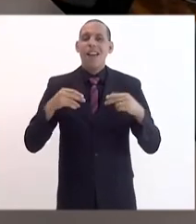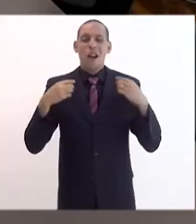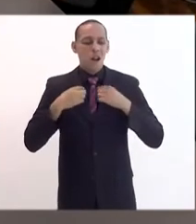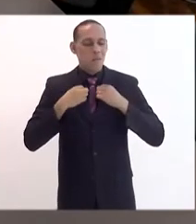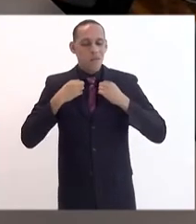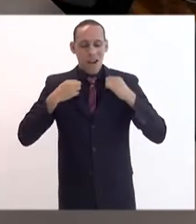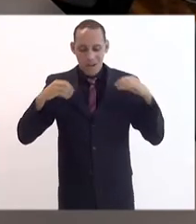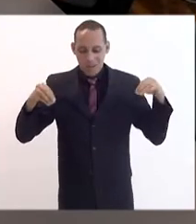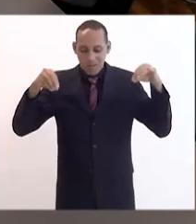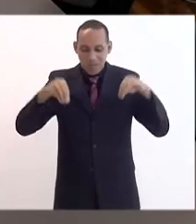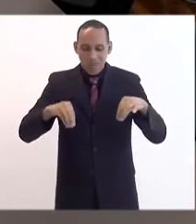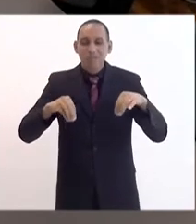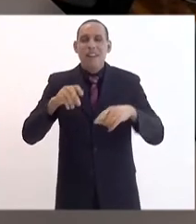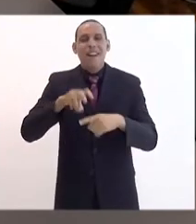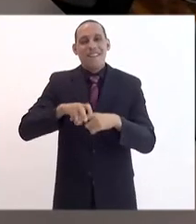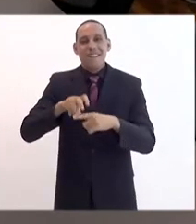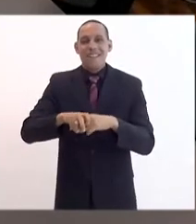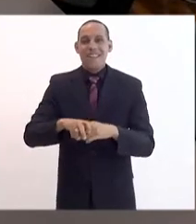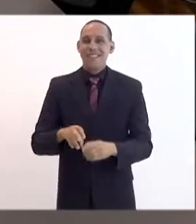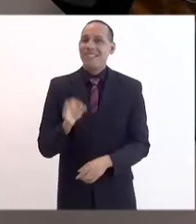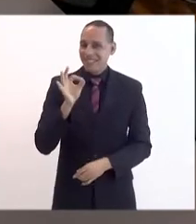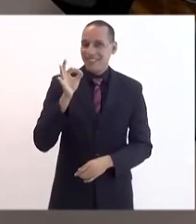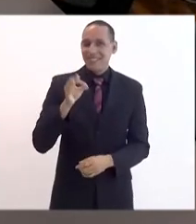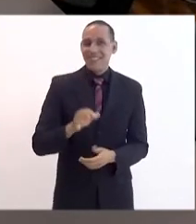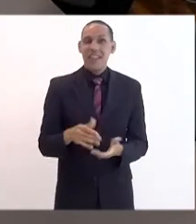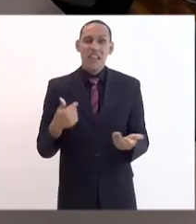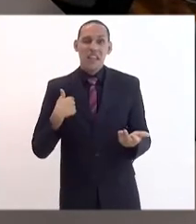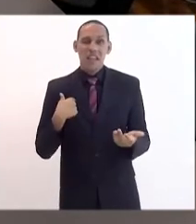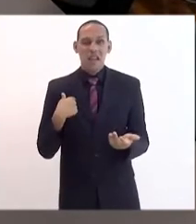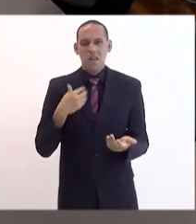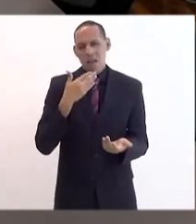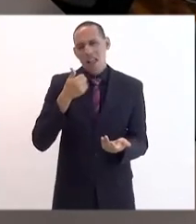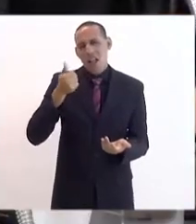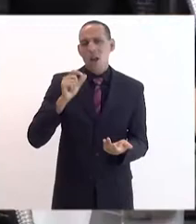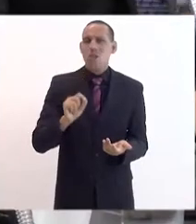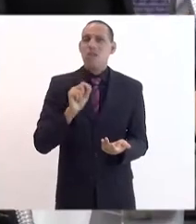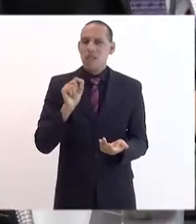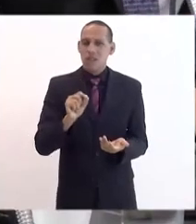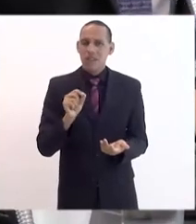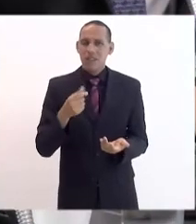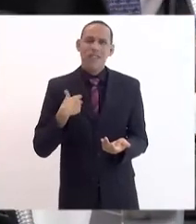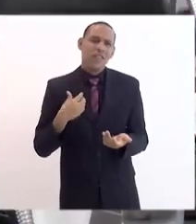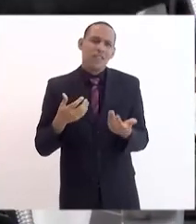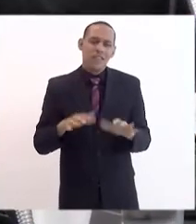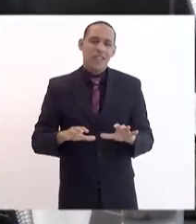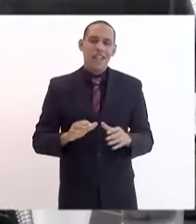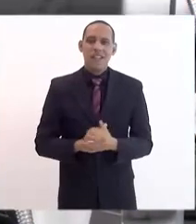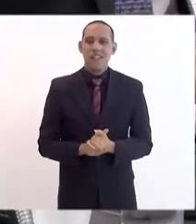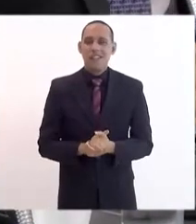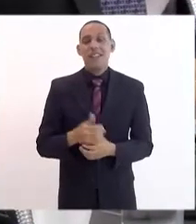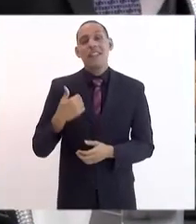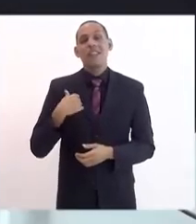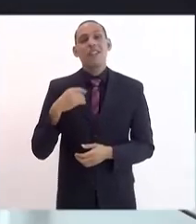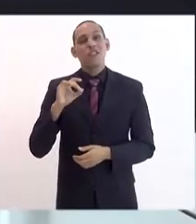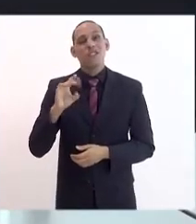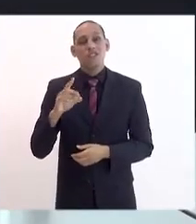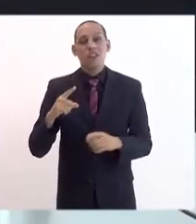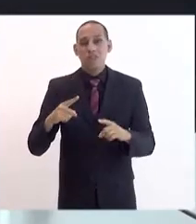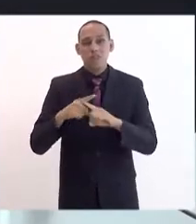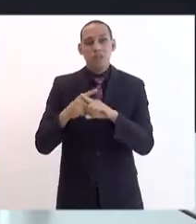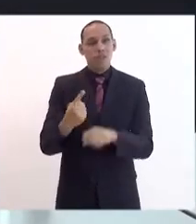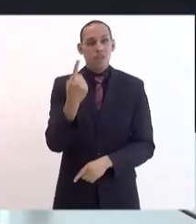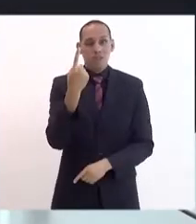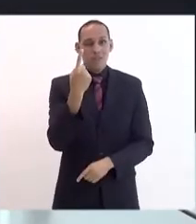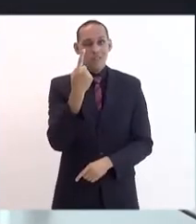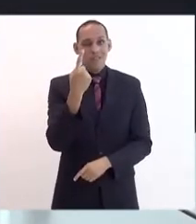cadeira. Se não, eu prefiro, não sei se deputado... Eu quero deixar assim... Eu só tenho uma divergência, deputado.